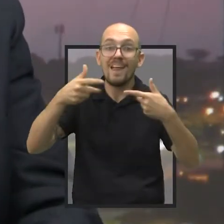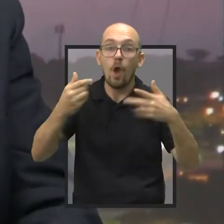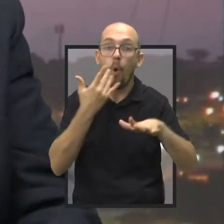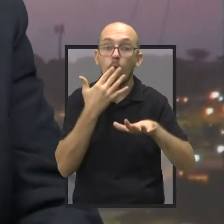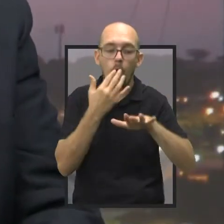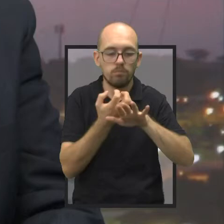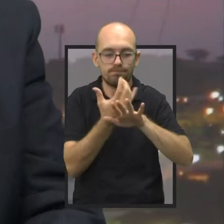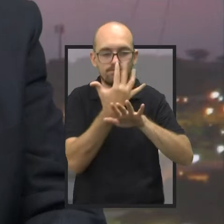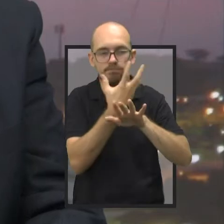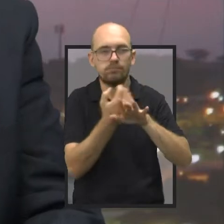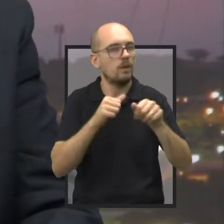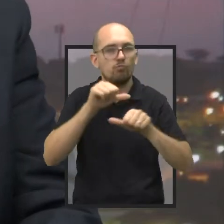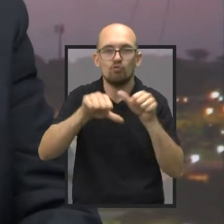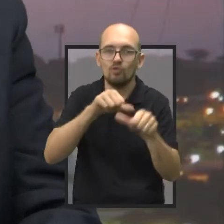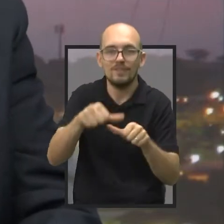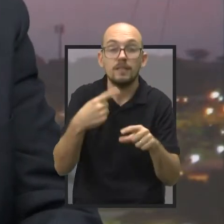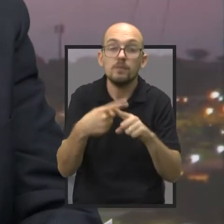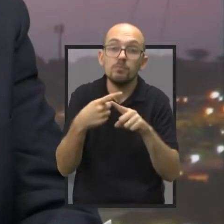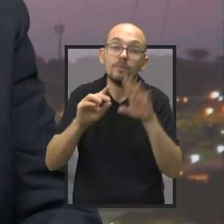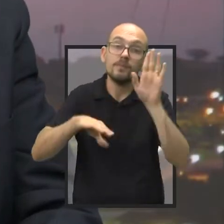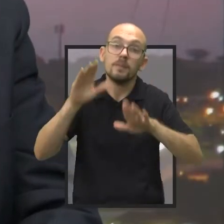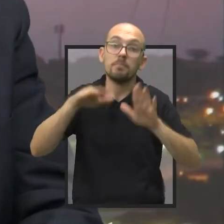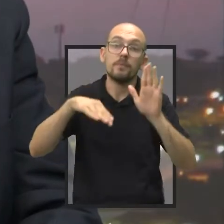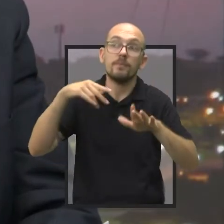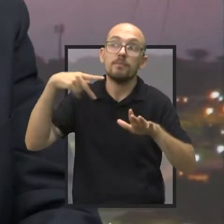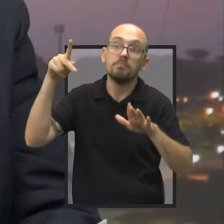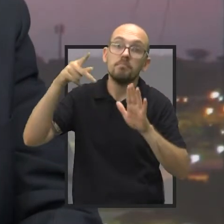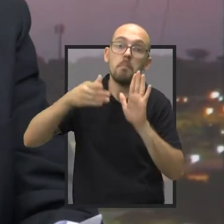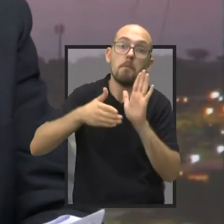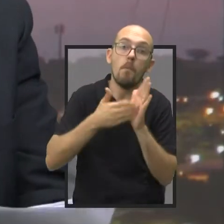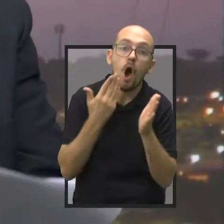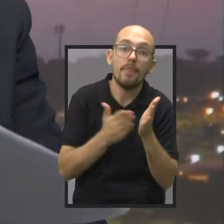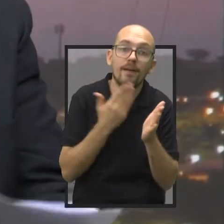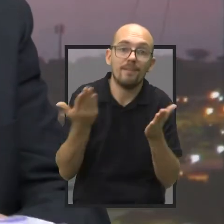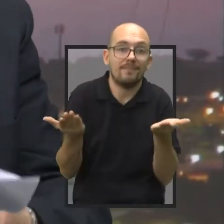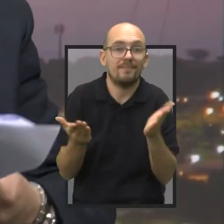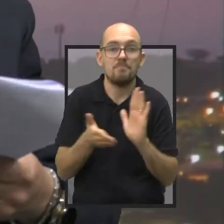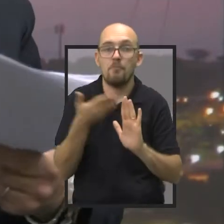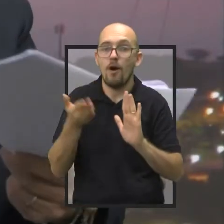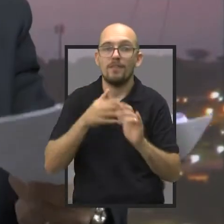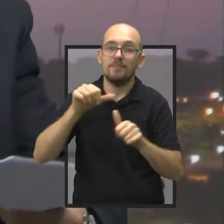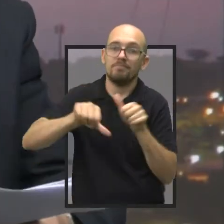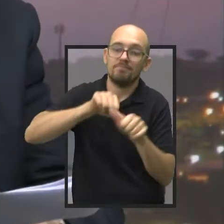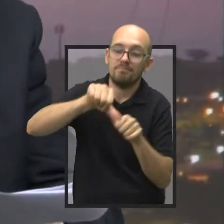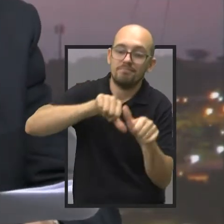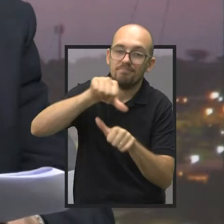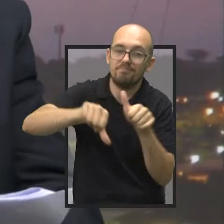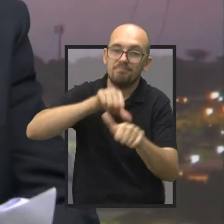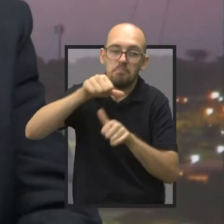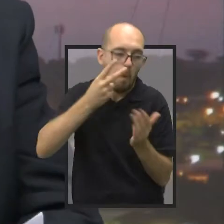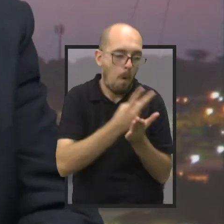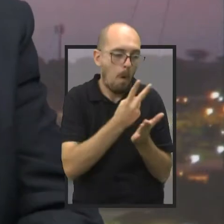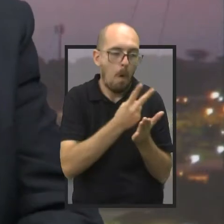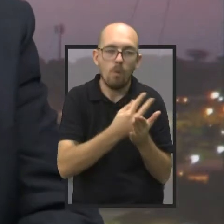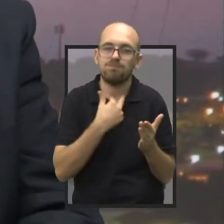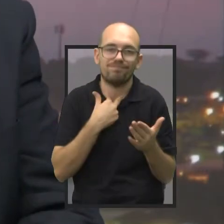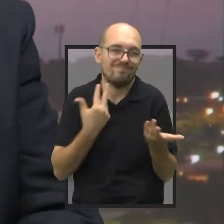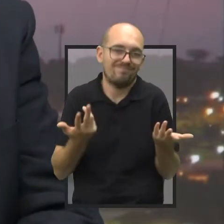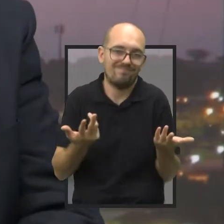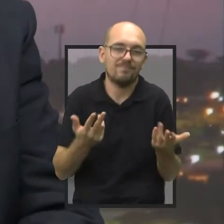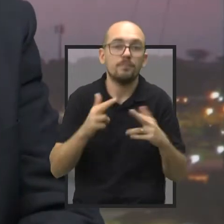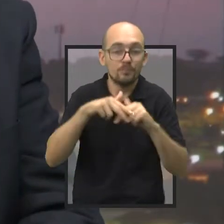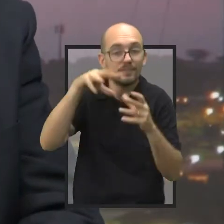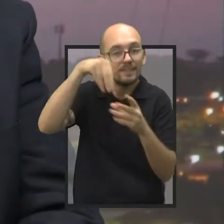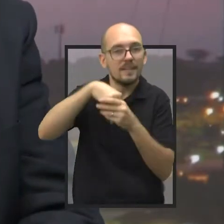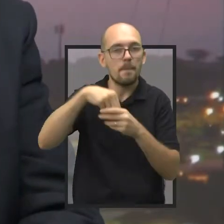serão os mesmos, porque são ditados pela moda. Então tudo isso é dentro também da microeconomia.